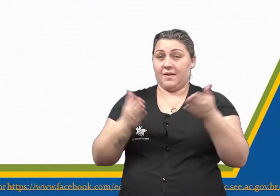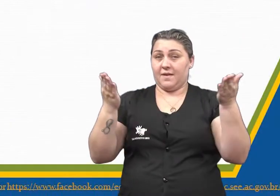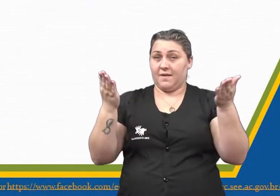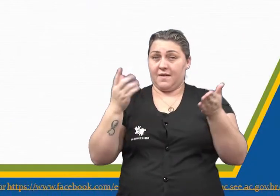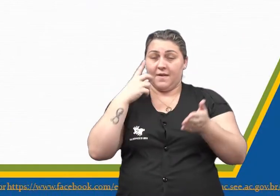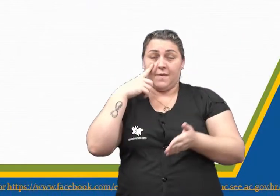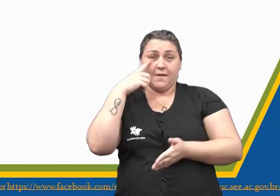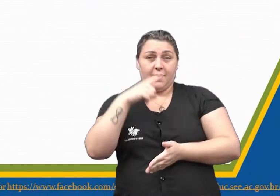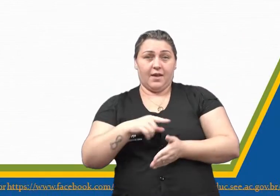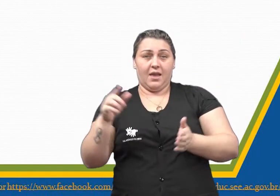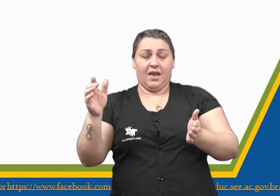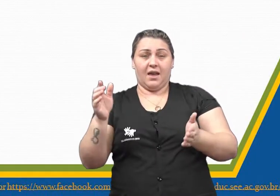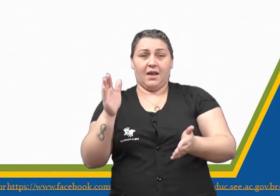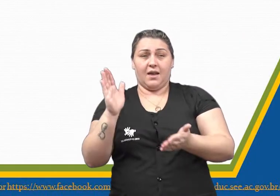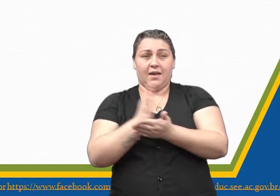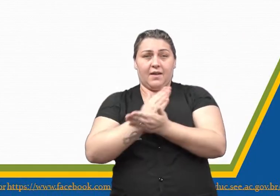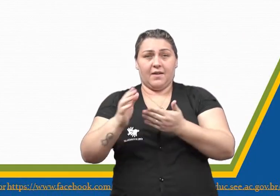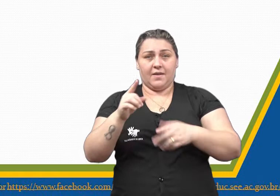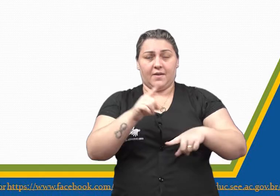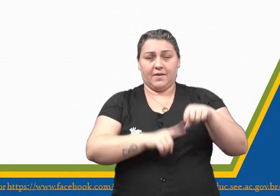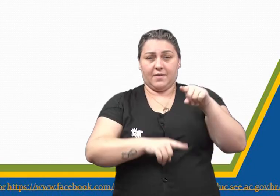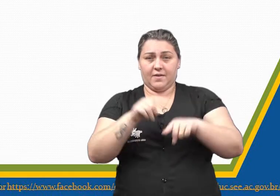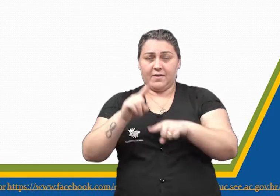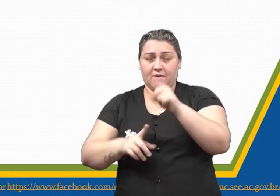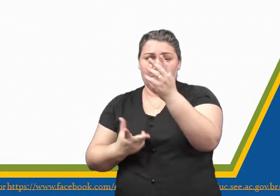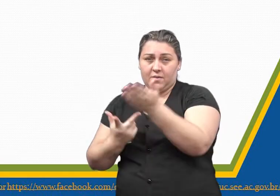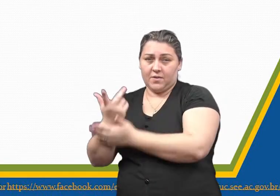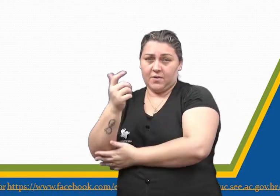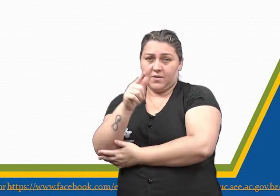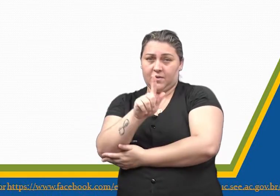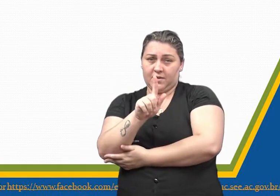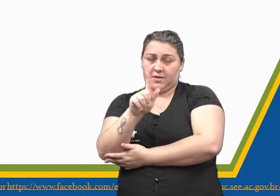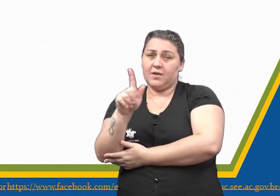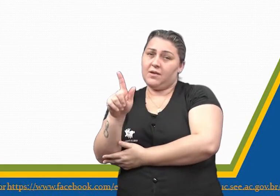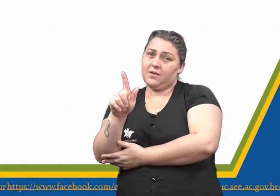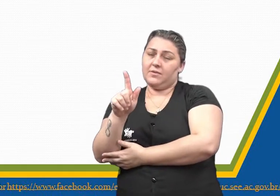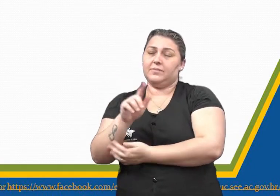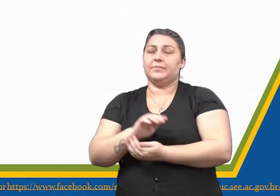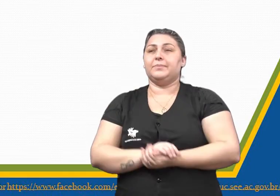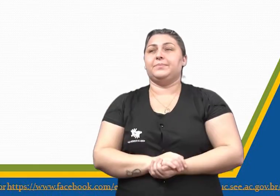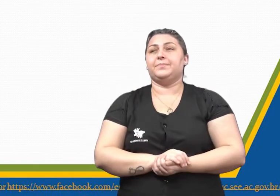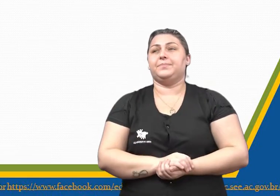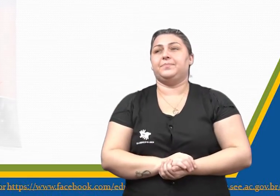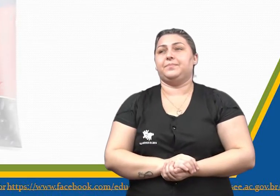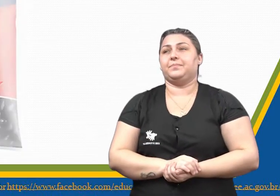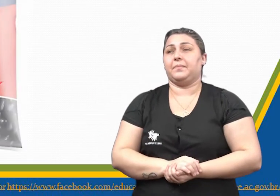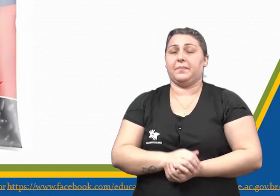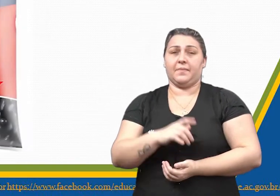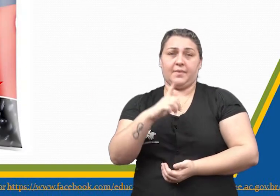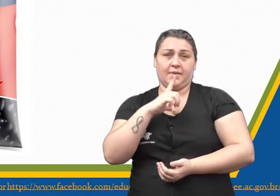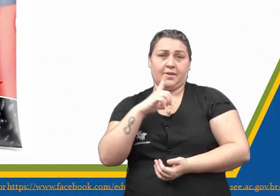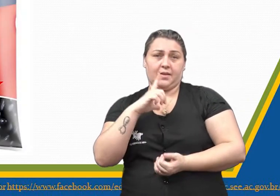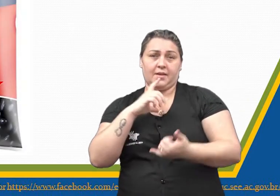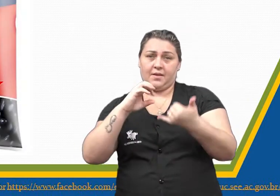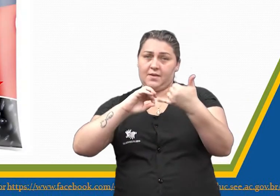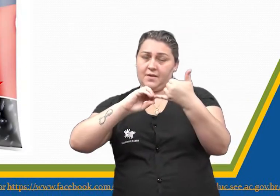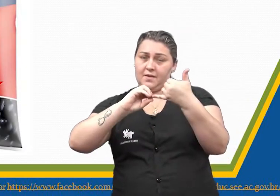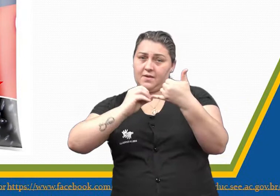alguns tipos de produtos que compramos por quilogramas ou por gramas, né? Nós temos